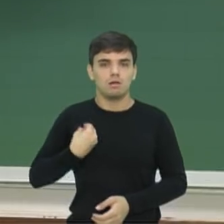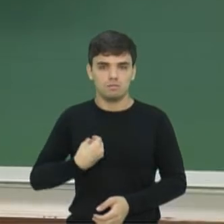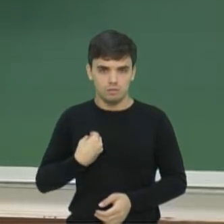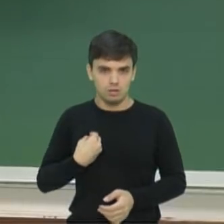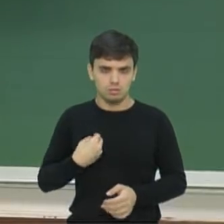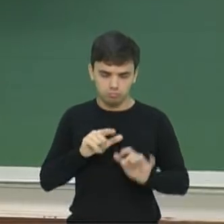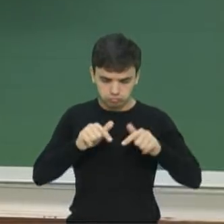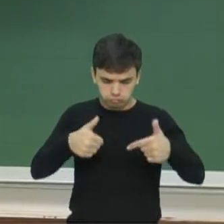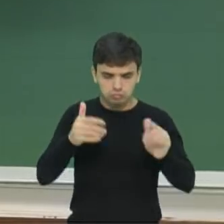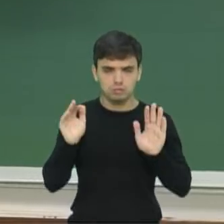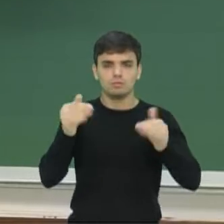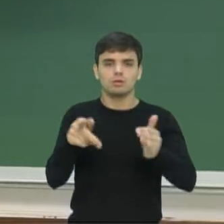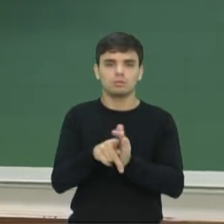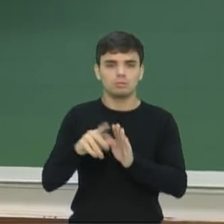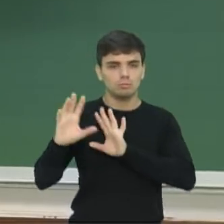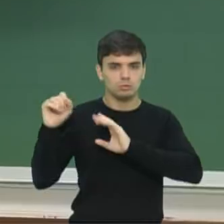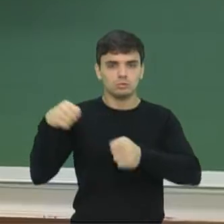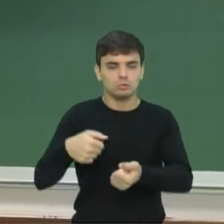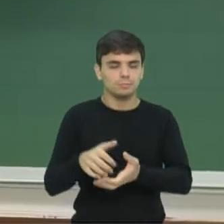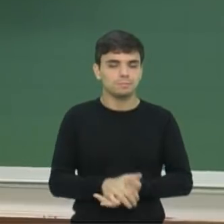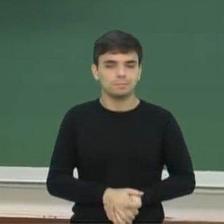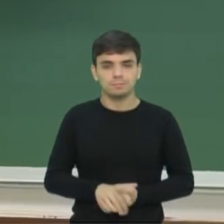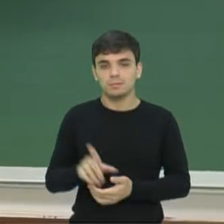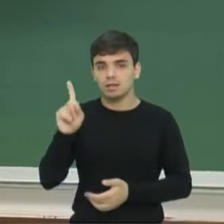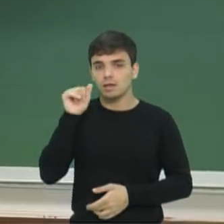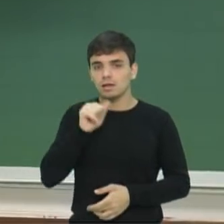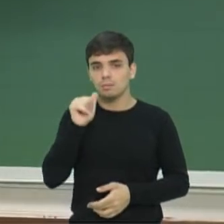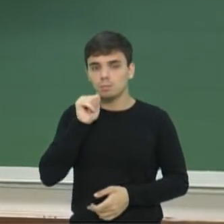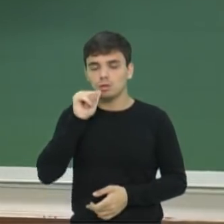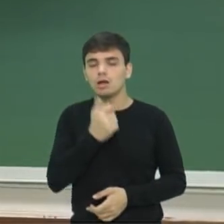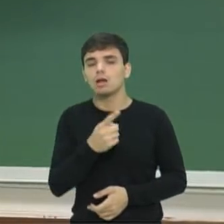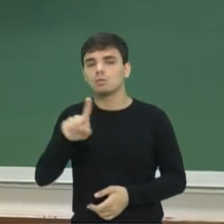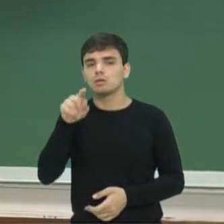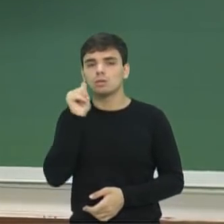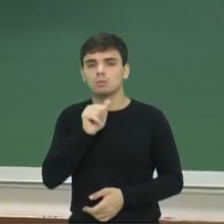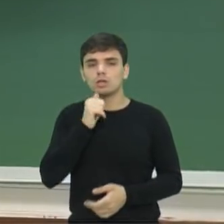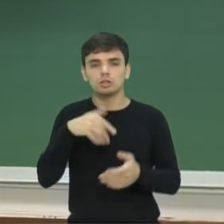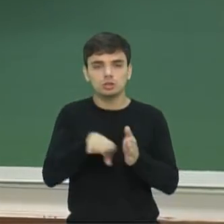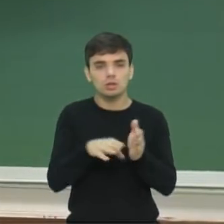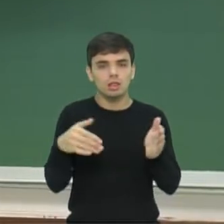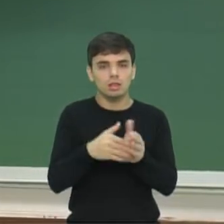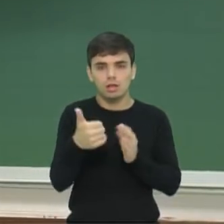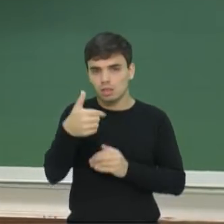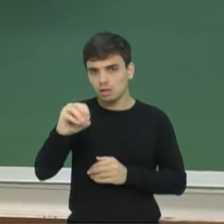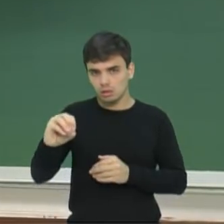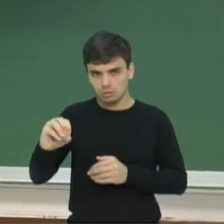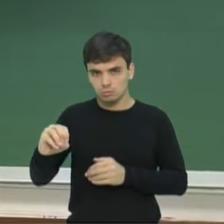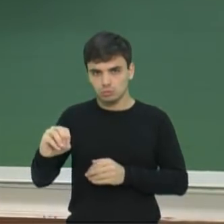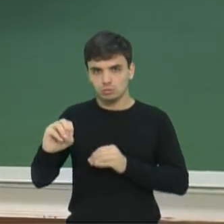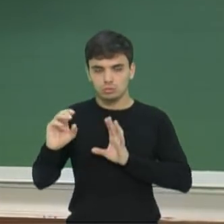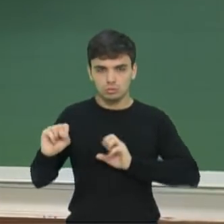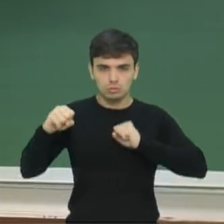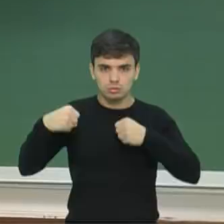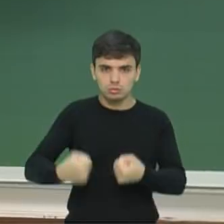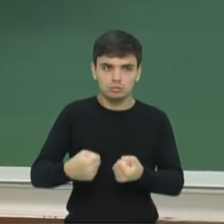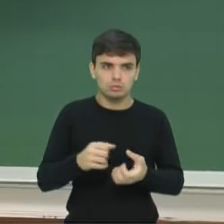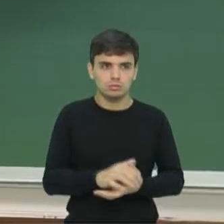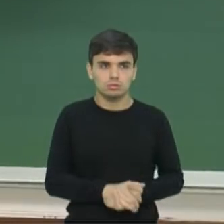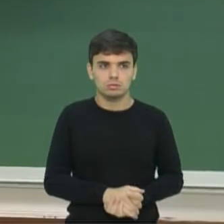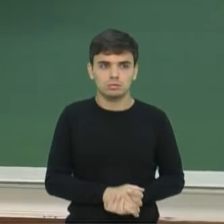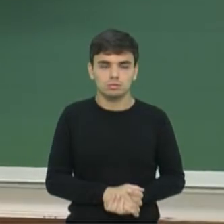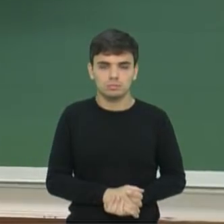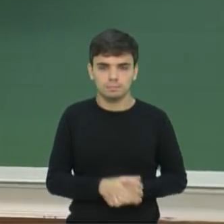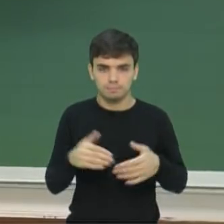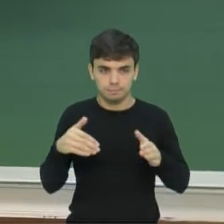da Keiko Fukuda, né? Então ela é a única mulher que conseguiu chegar ao 10º dan de judô